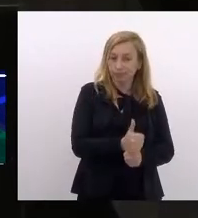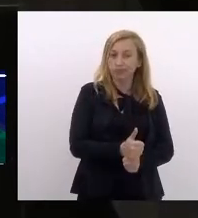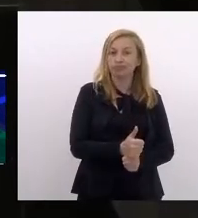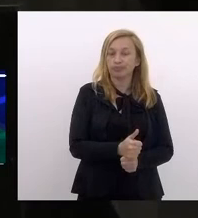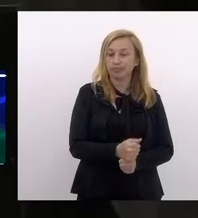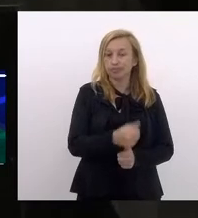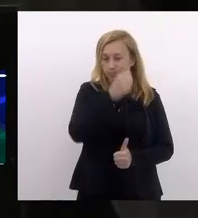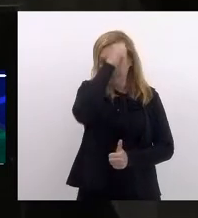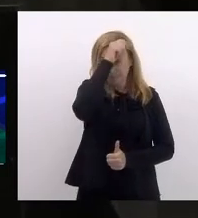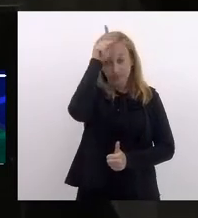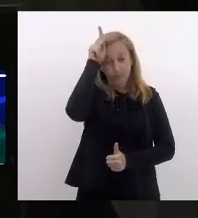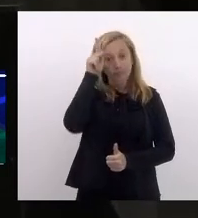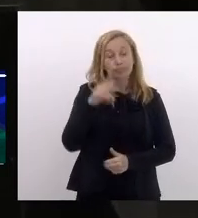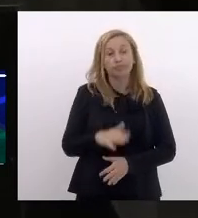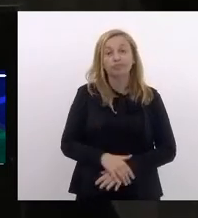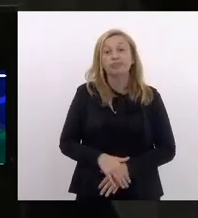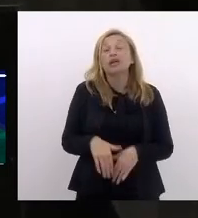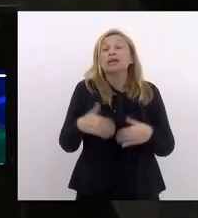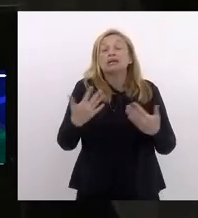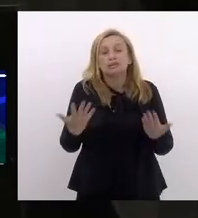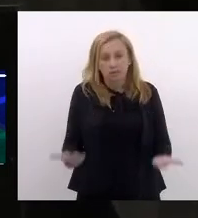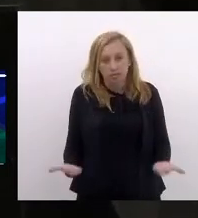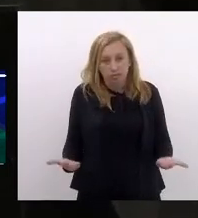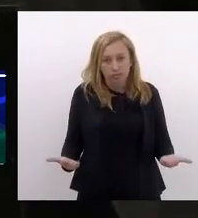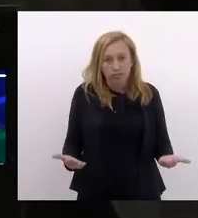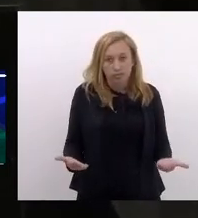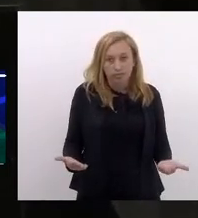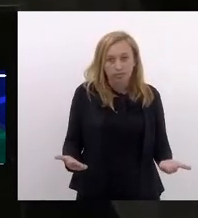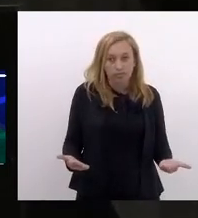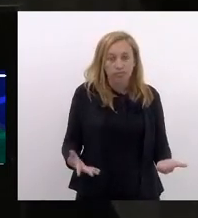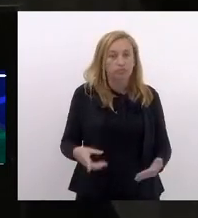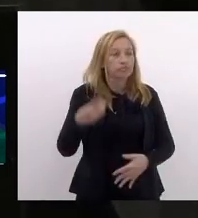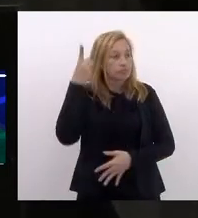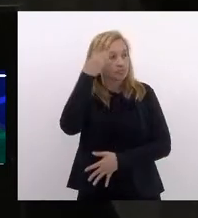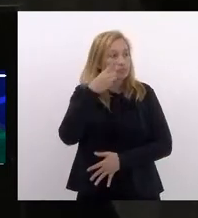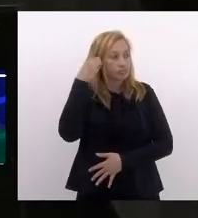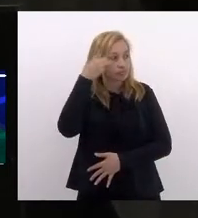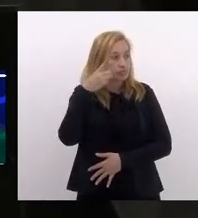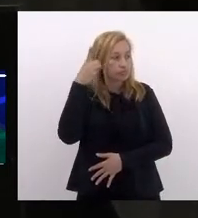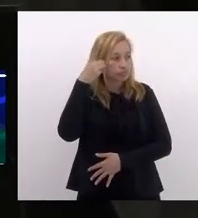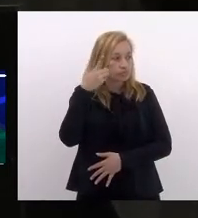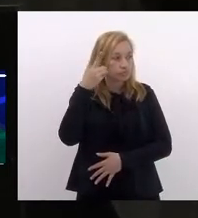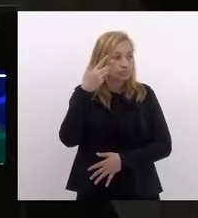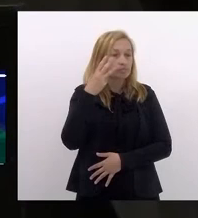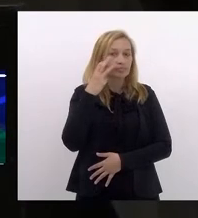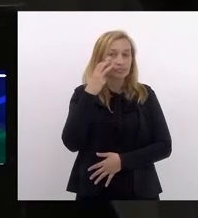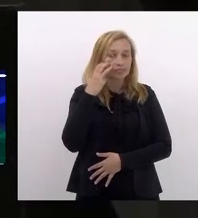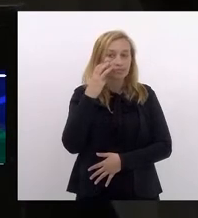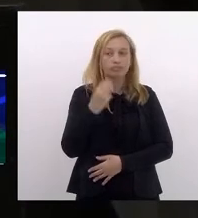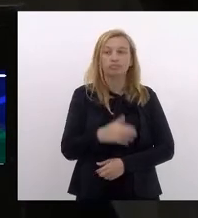posse. Então, senhor deputado Valdec Carneiro,